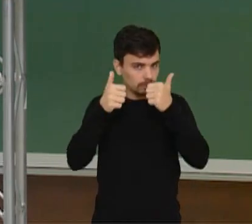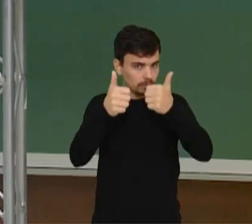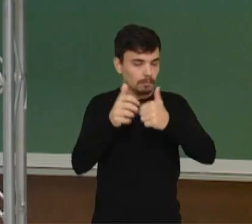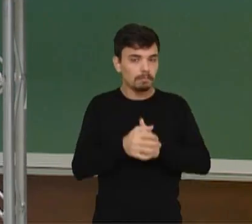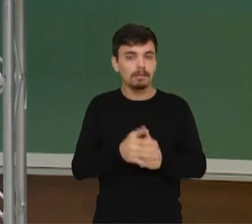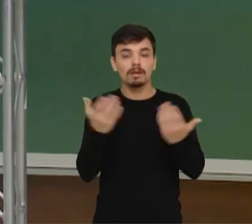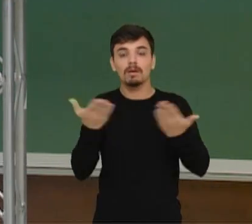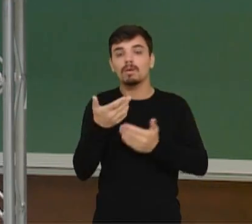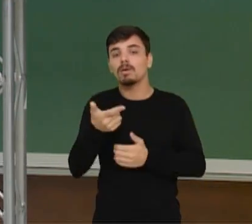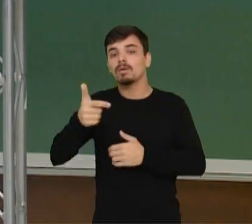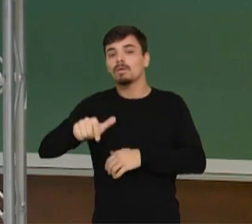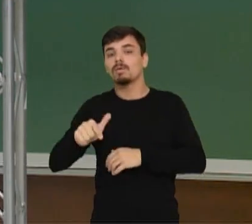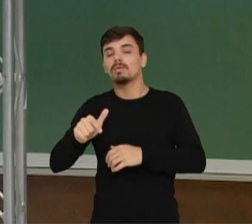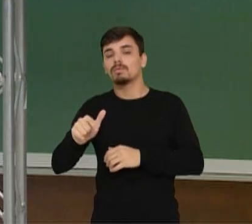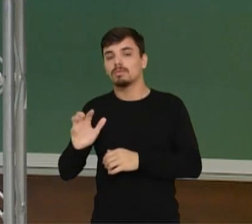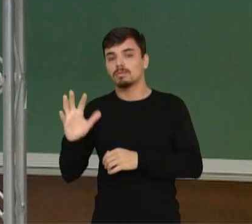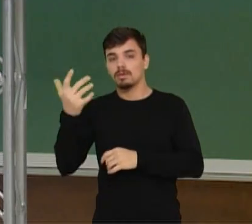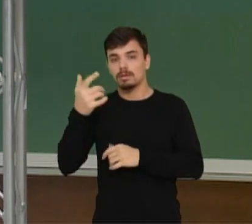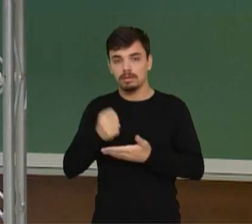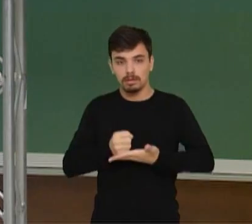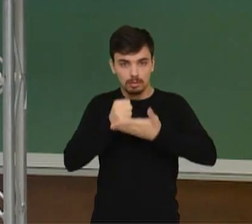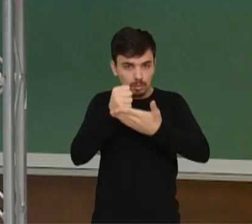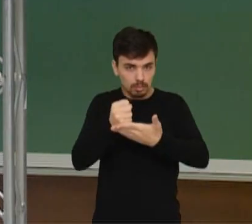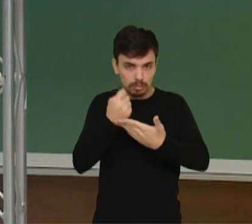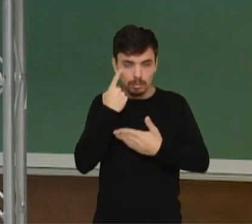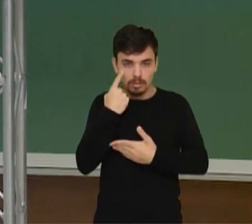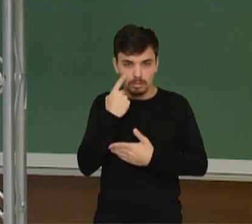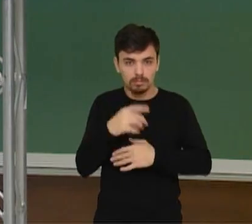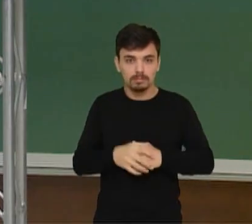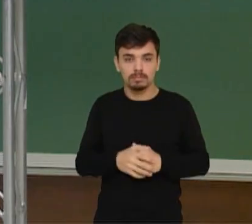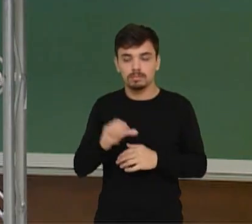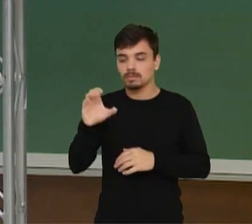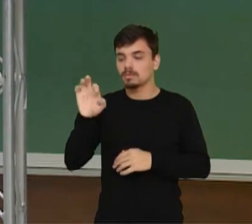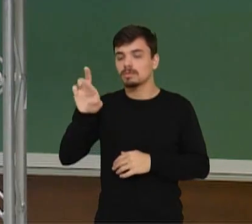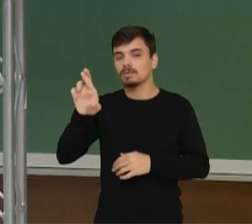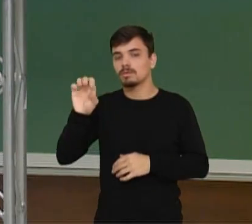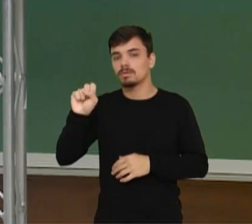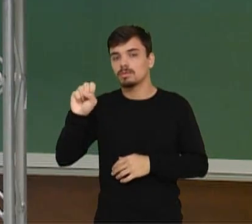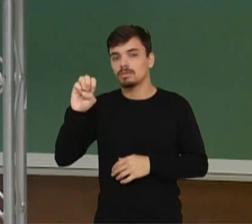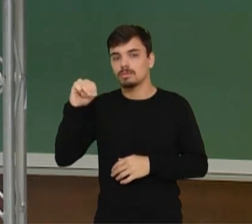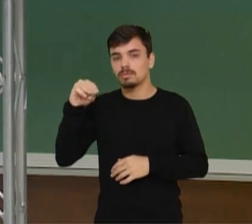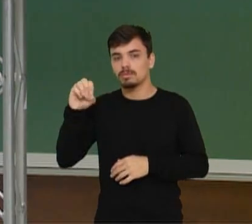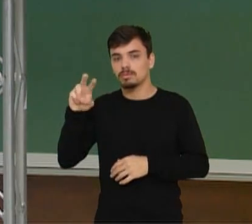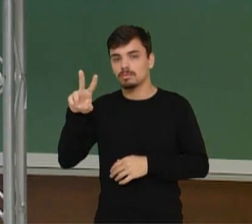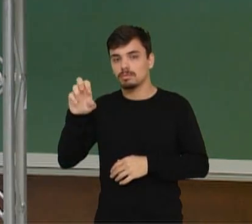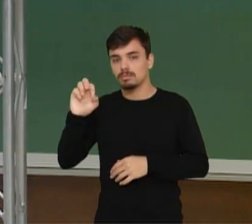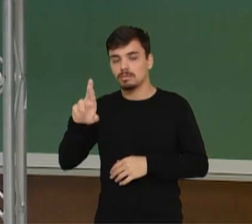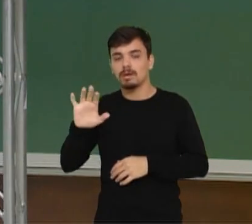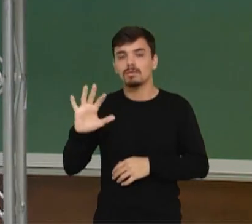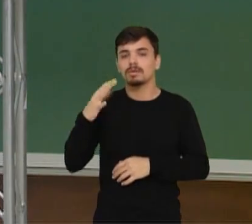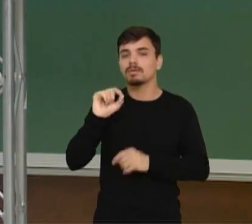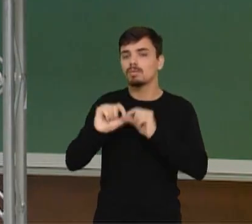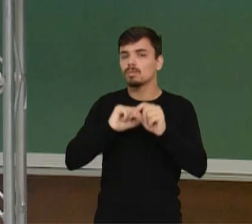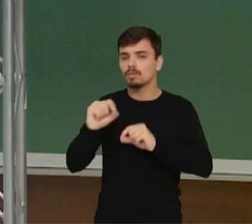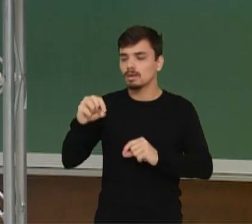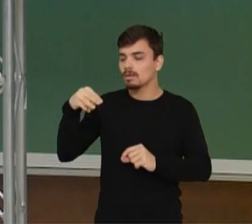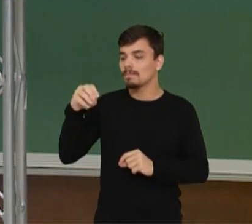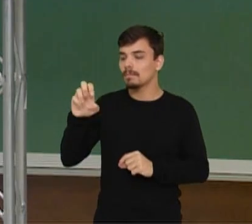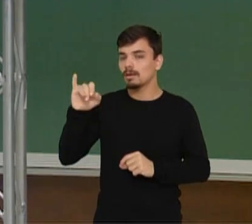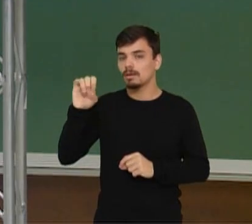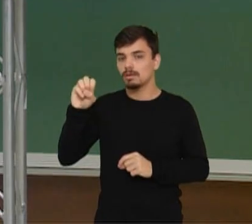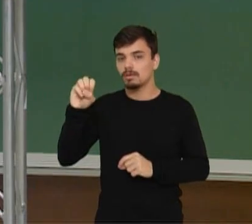Outro fato que ajuda a aumentar a variabilidade genética, o crossing over, que ocorre quando está acontecendo a meiose, né, para a